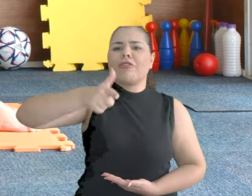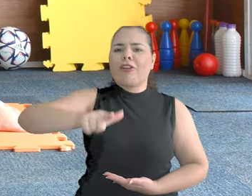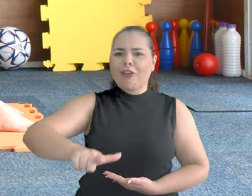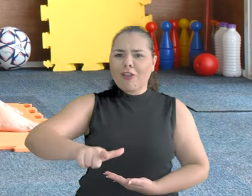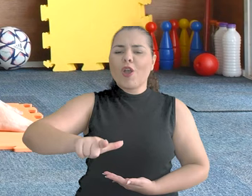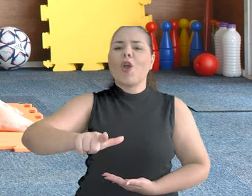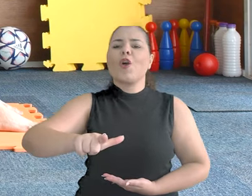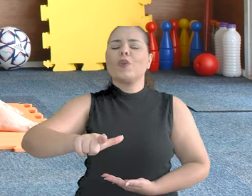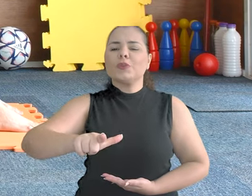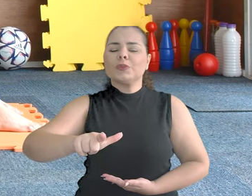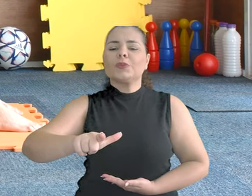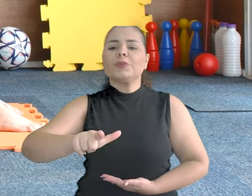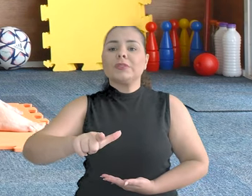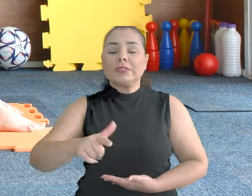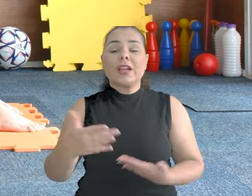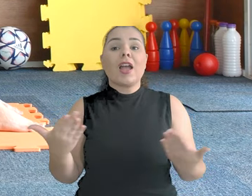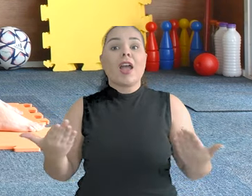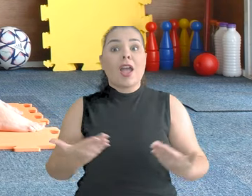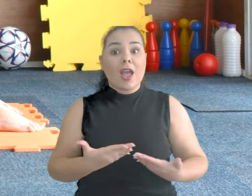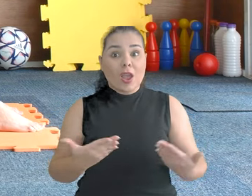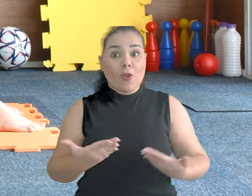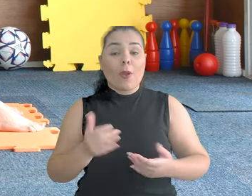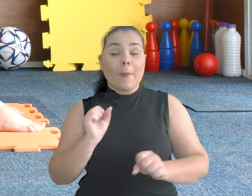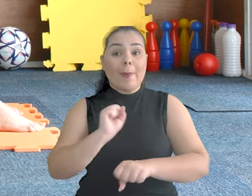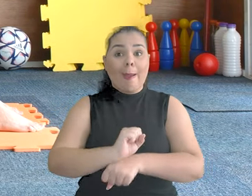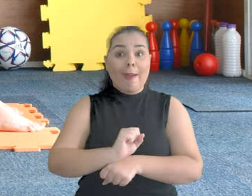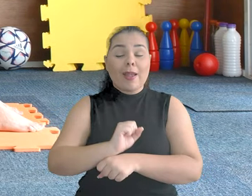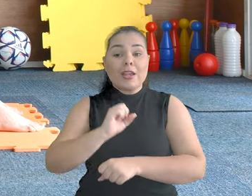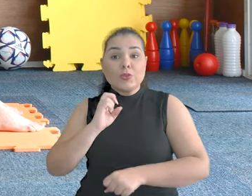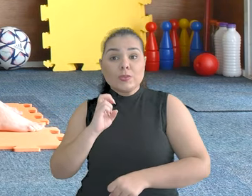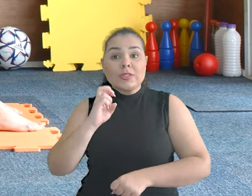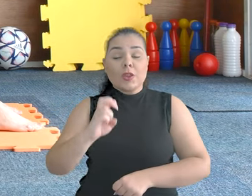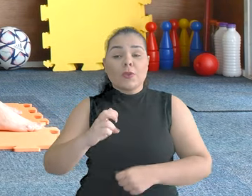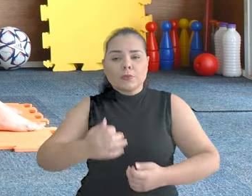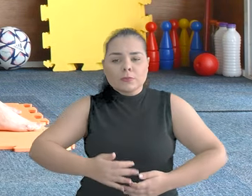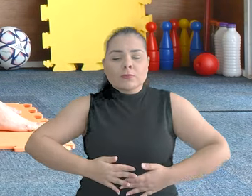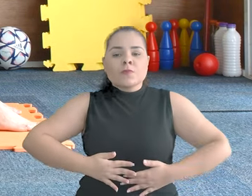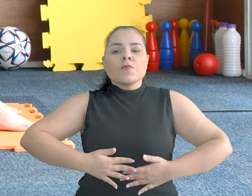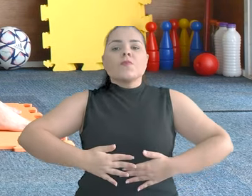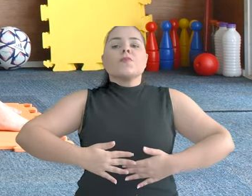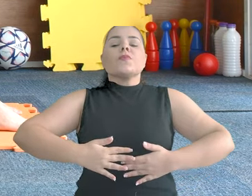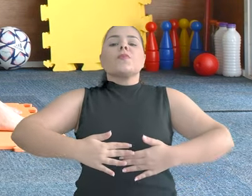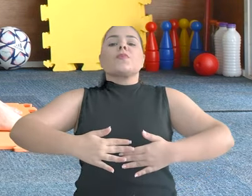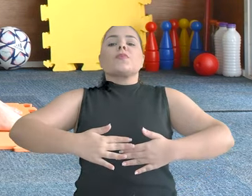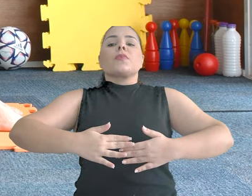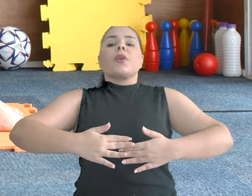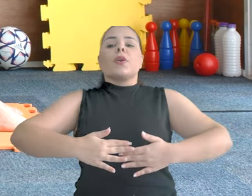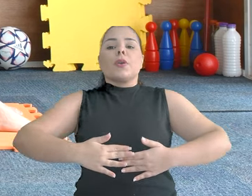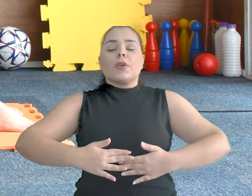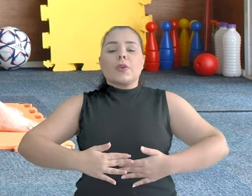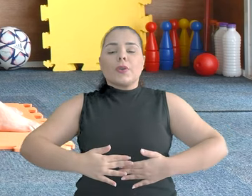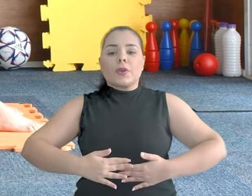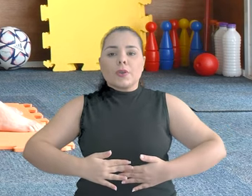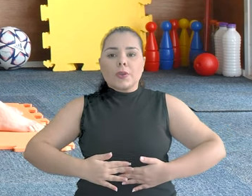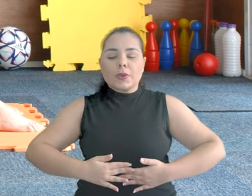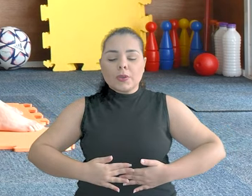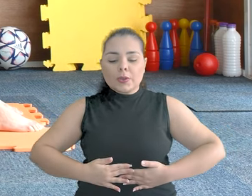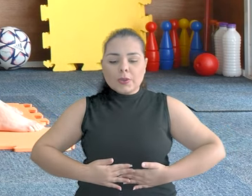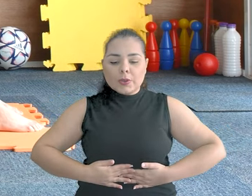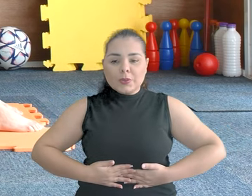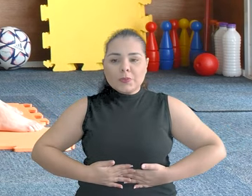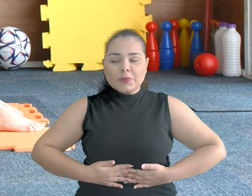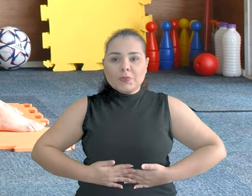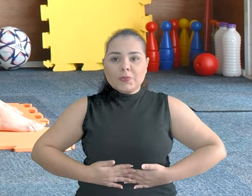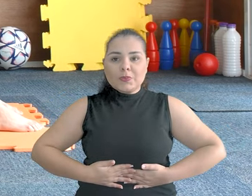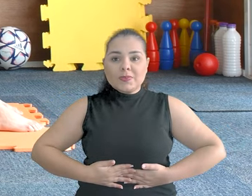quatro a gente vai parar no cinco inspira subiu bem